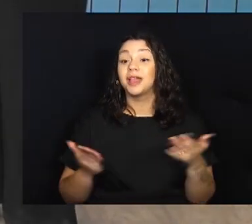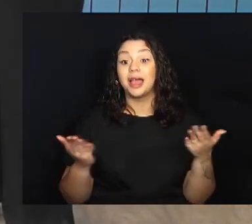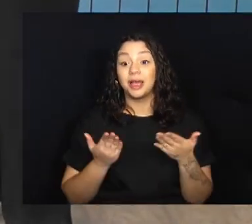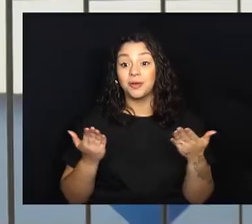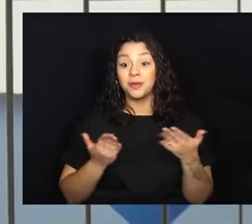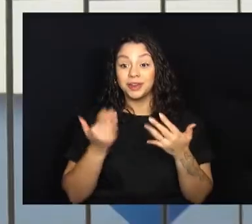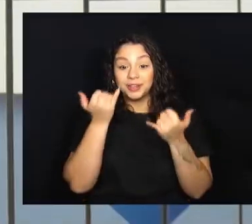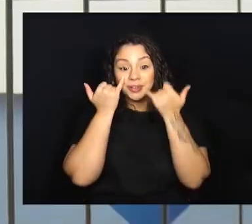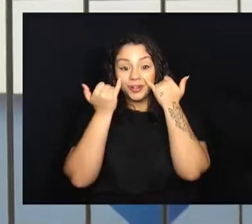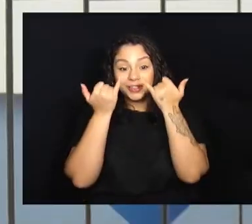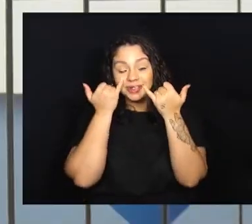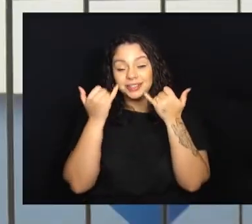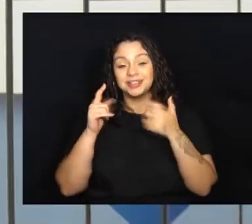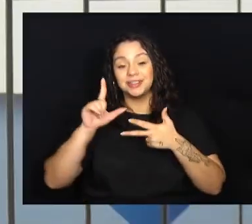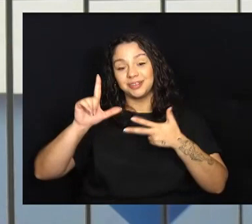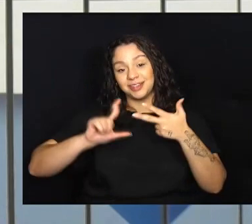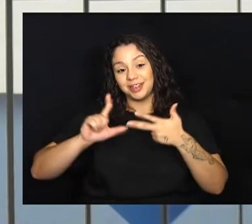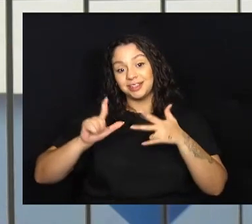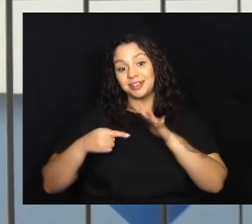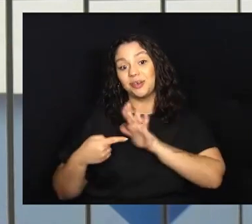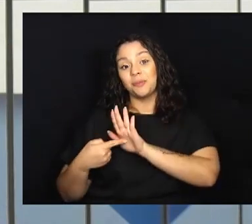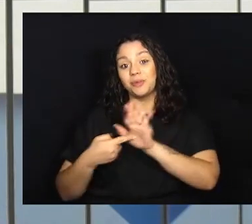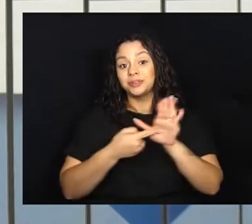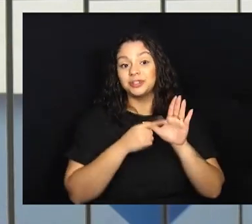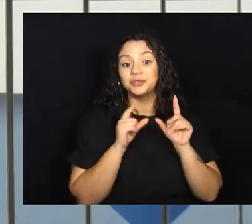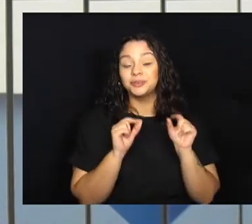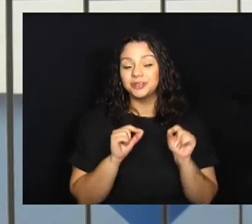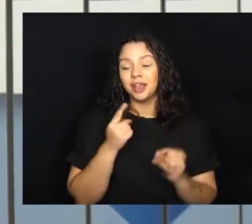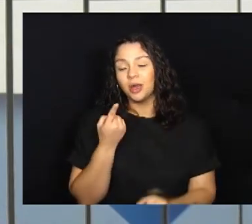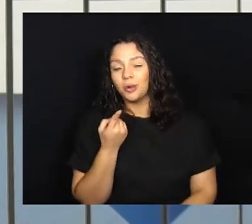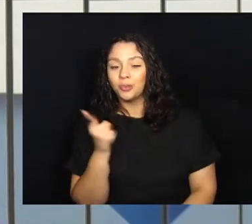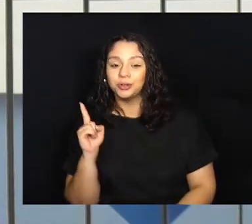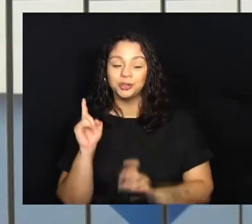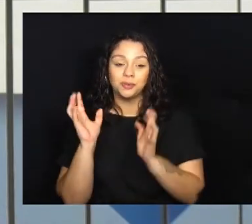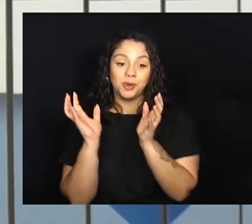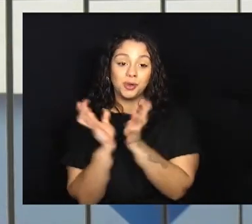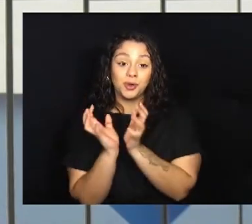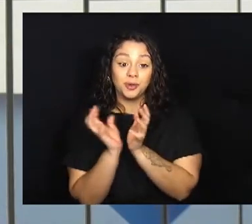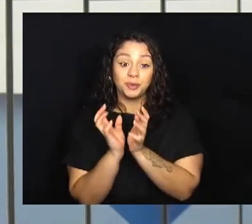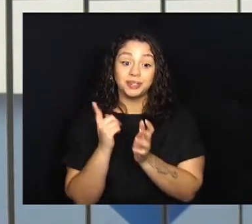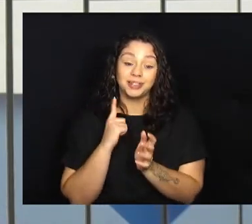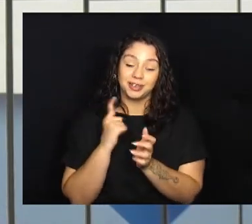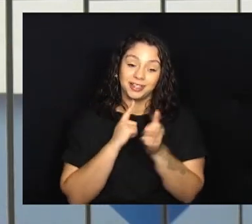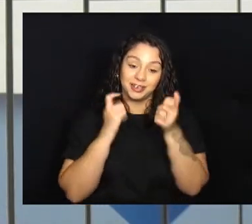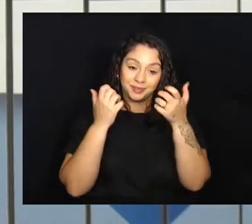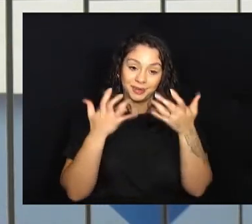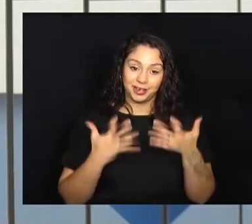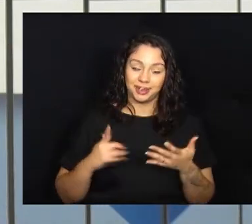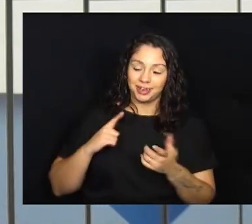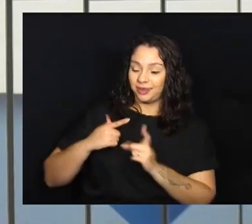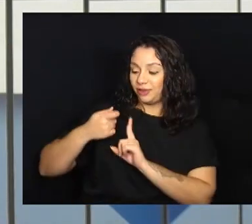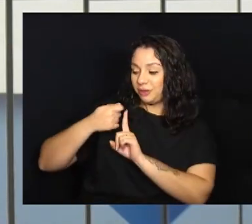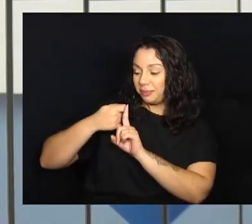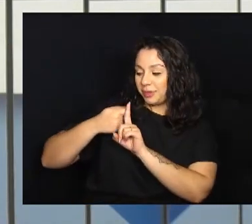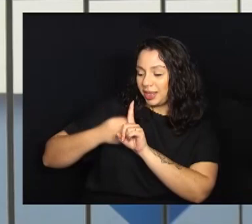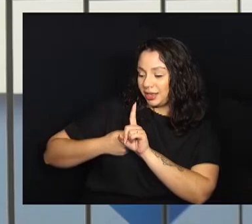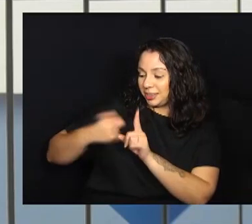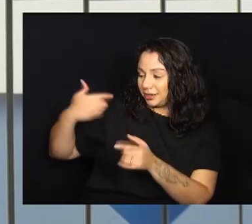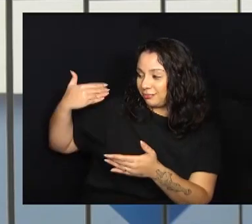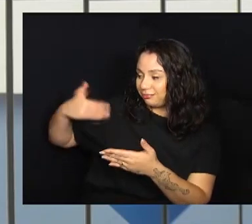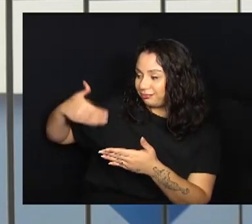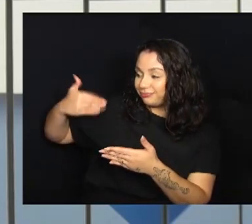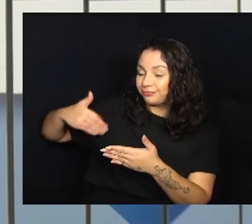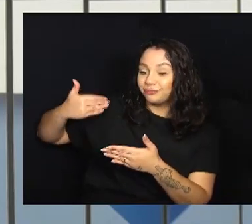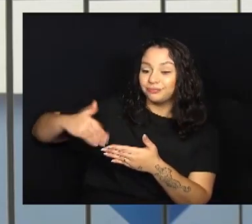Notícias do Legislativo mostrando aí a última comissão que nós trazemos durante todo o mês de nós trouxemos aqui